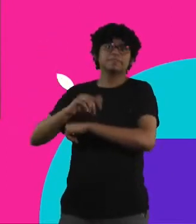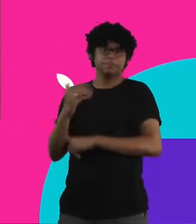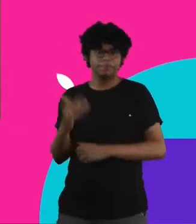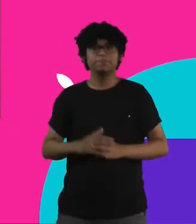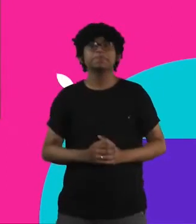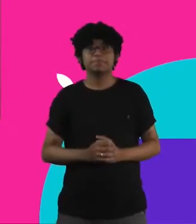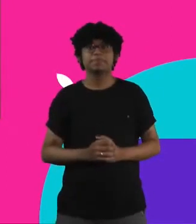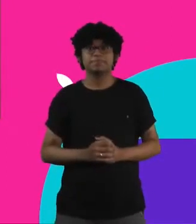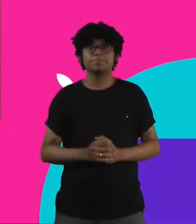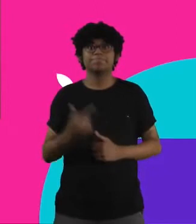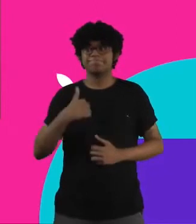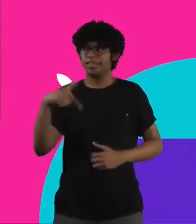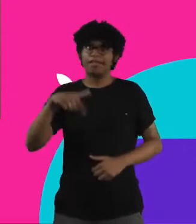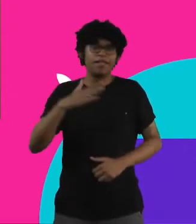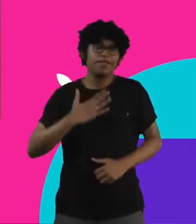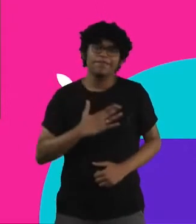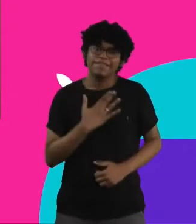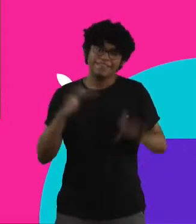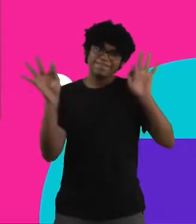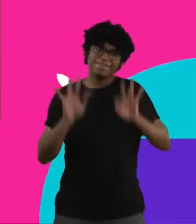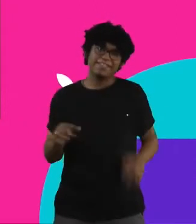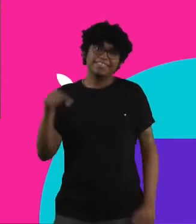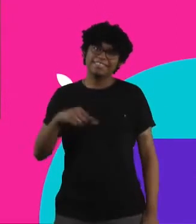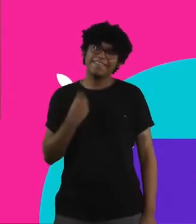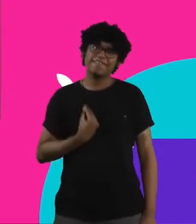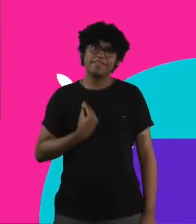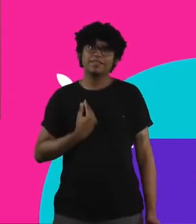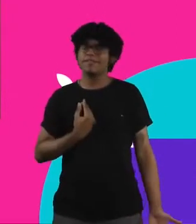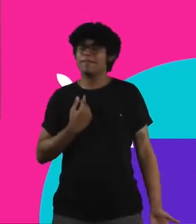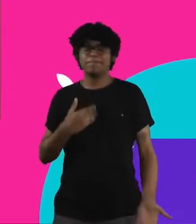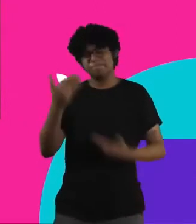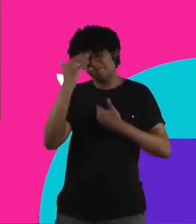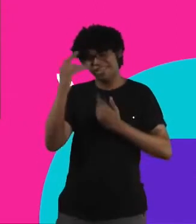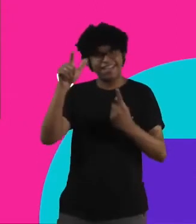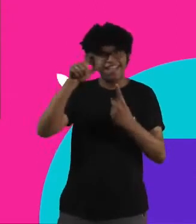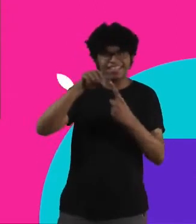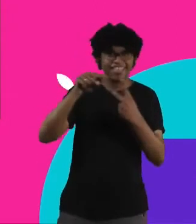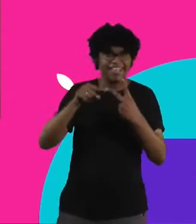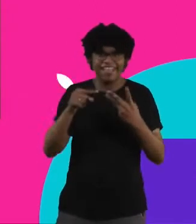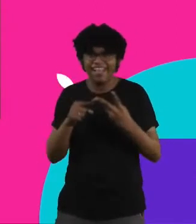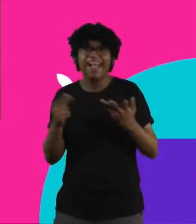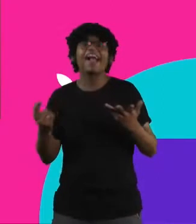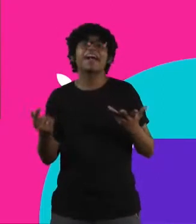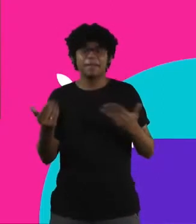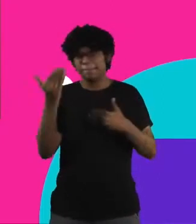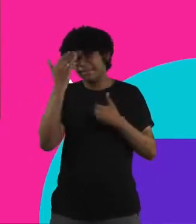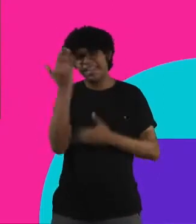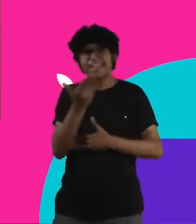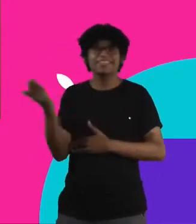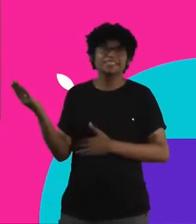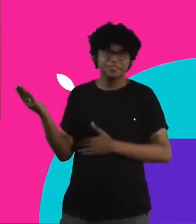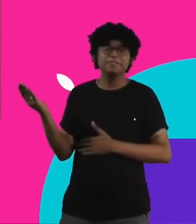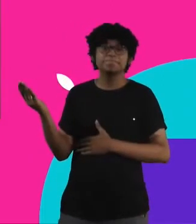É uma honra estar aqui, estou muito feliz de estar aqui. Fernanda, Alan, conhecendo a Zeni agora.